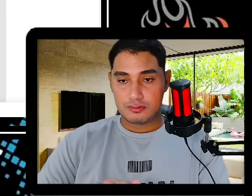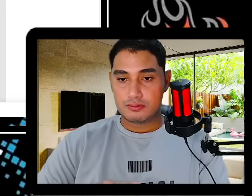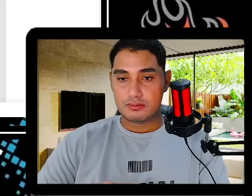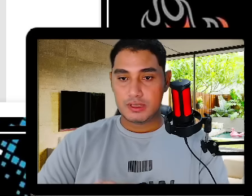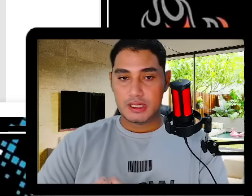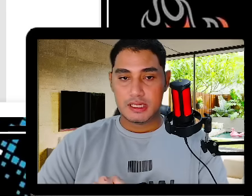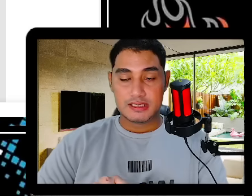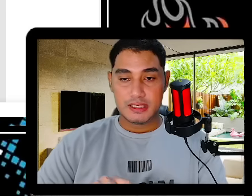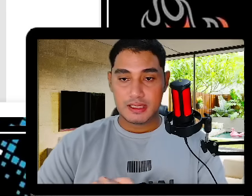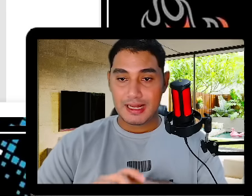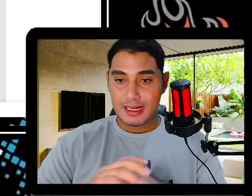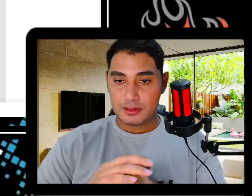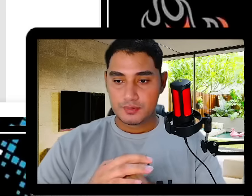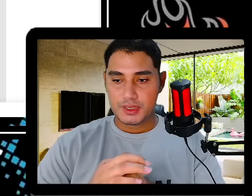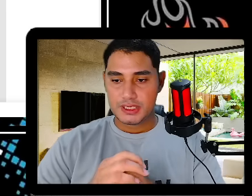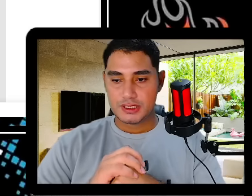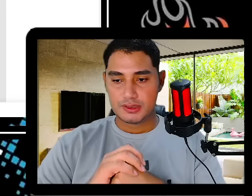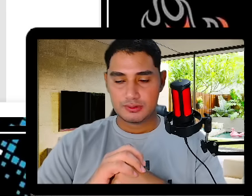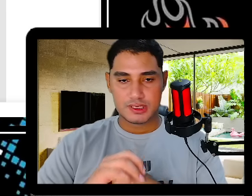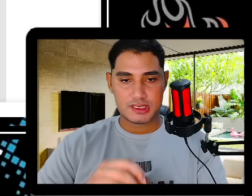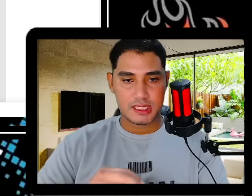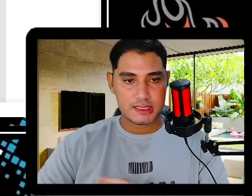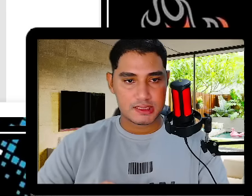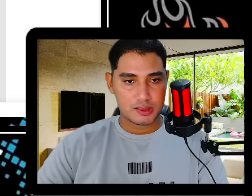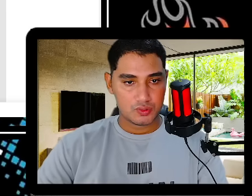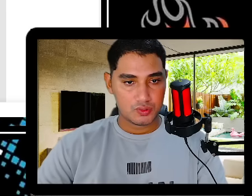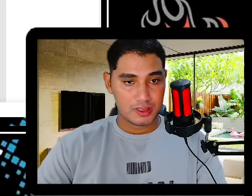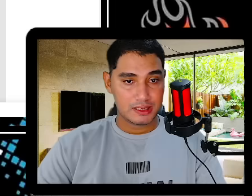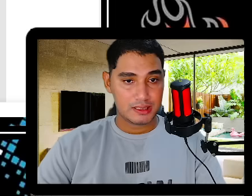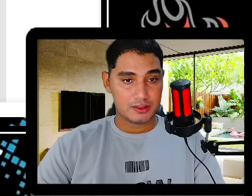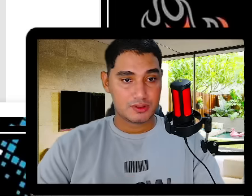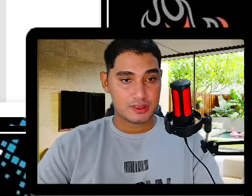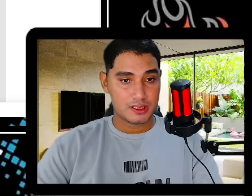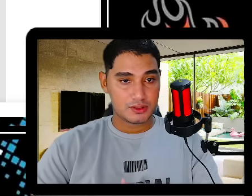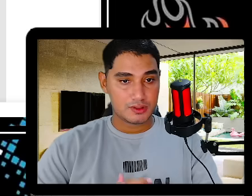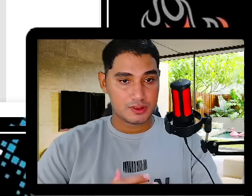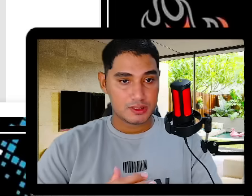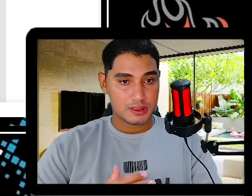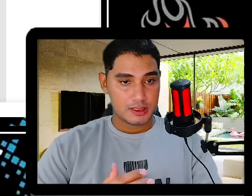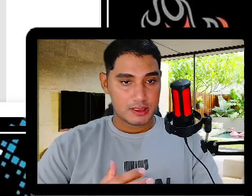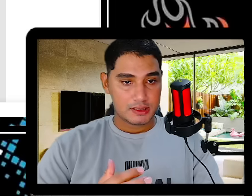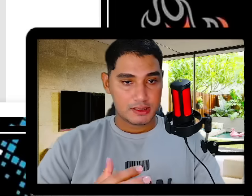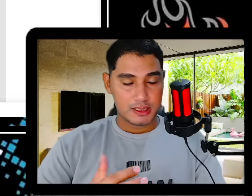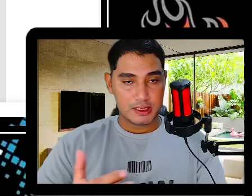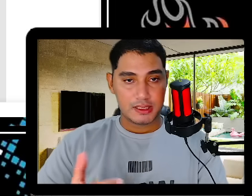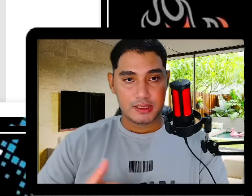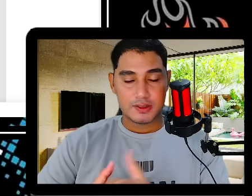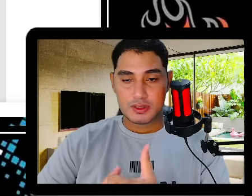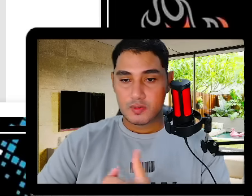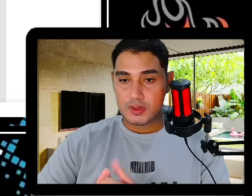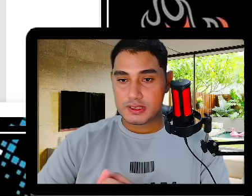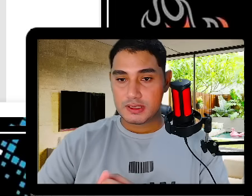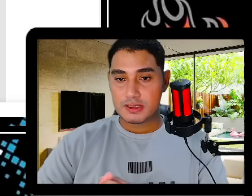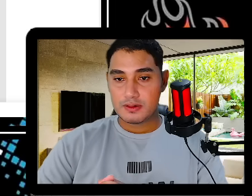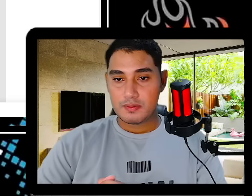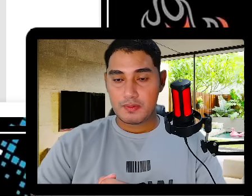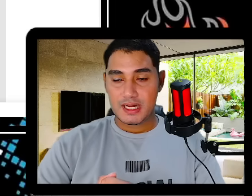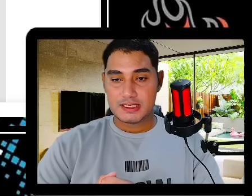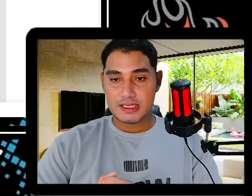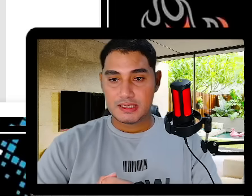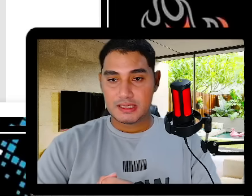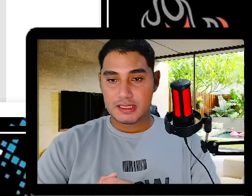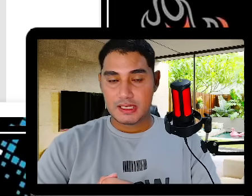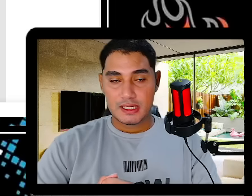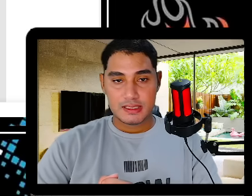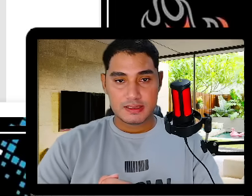essa negação, né, eles terem negado o pedido de extradição do Alan dos Santos, né, só mostra